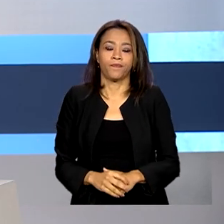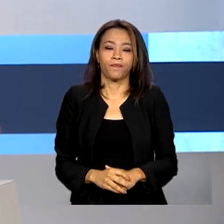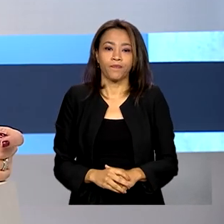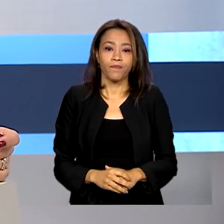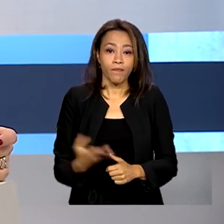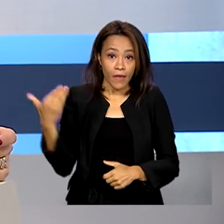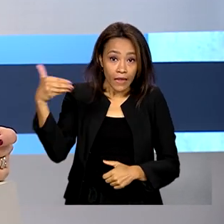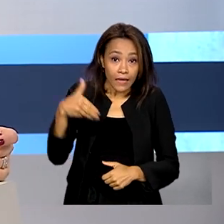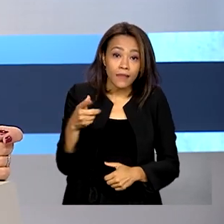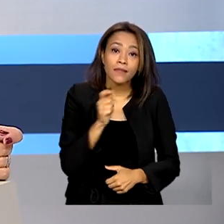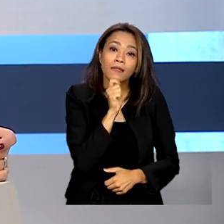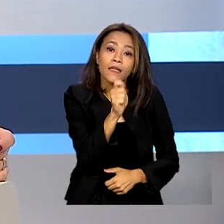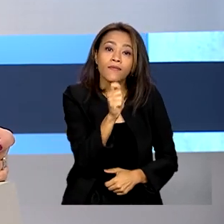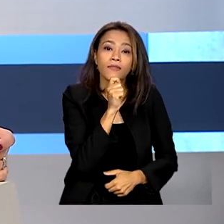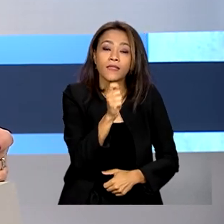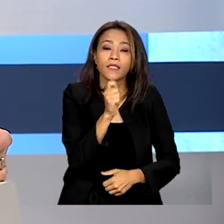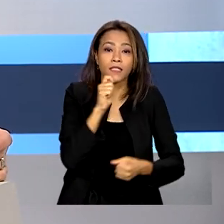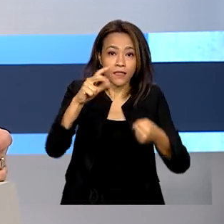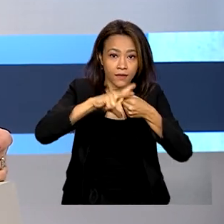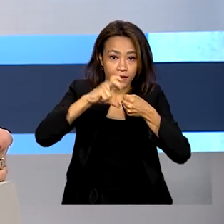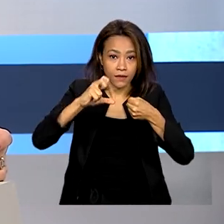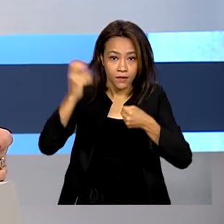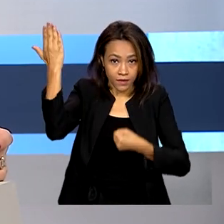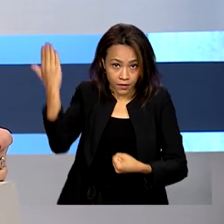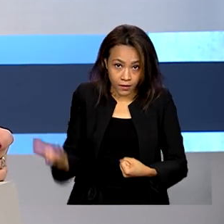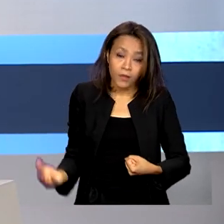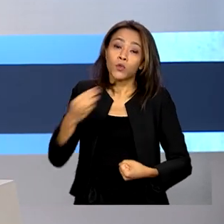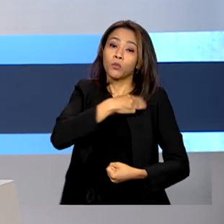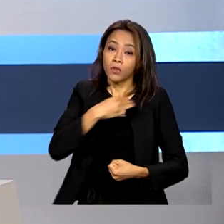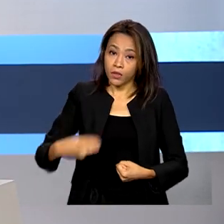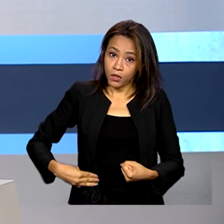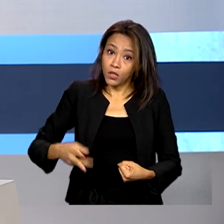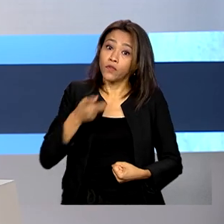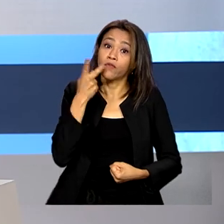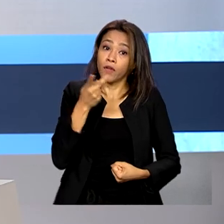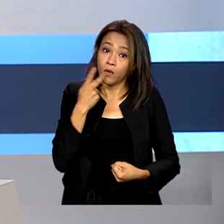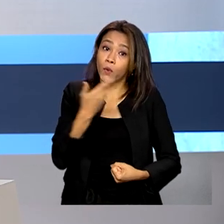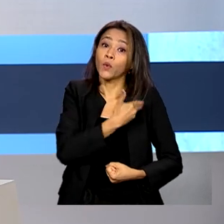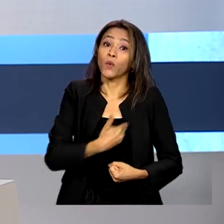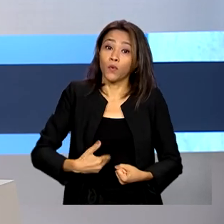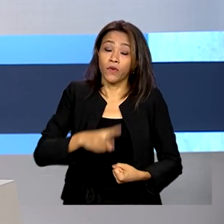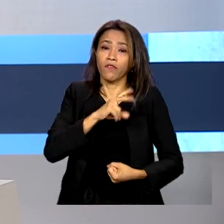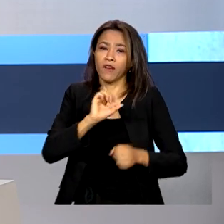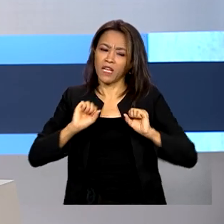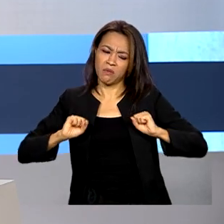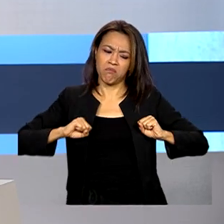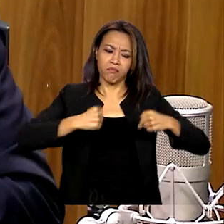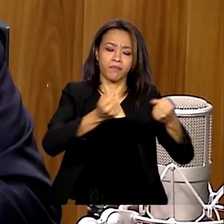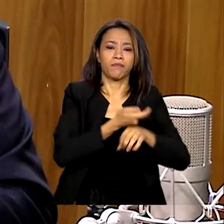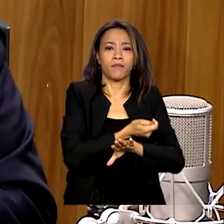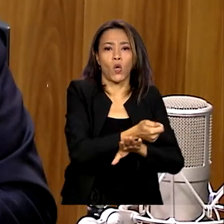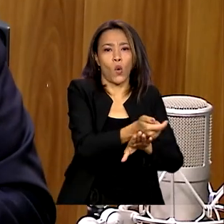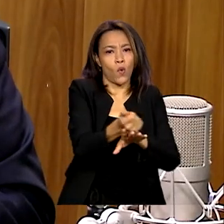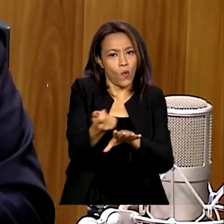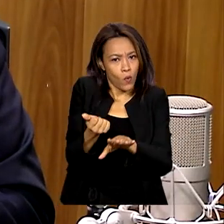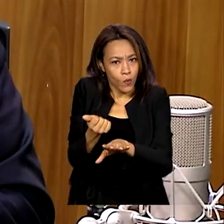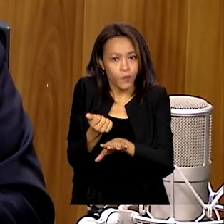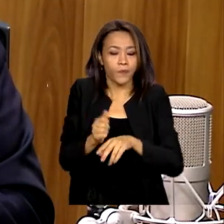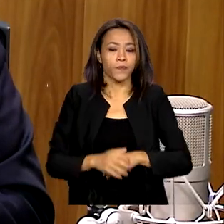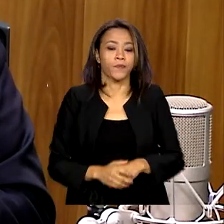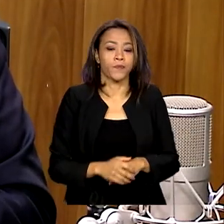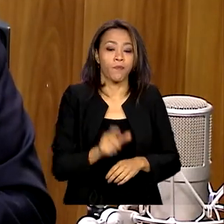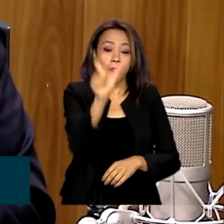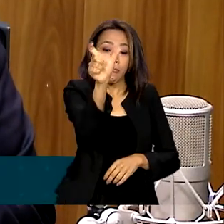ainda nessa entrevista a voz do Brasil o ministro garantiu que o governo vai combater as fake News o Brasil